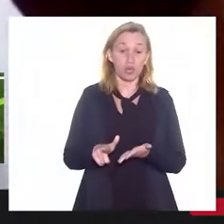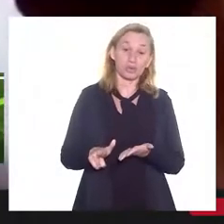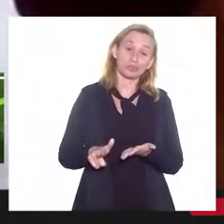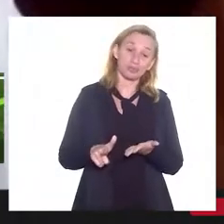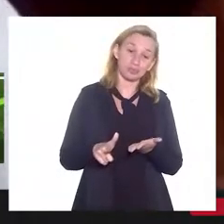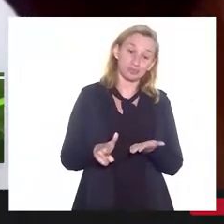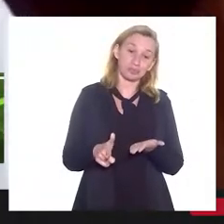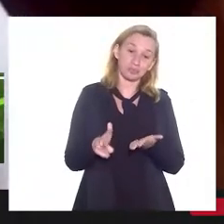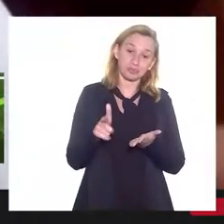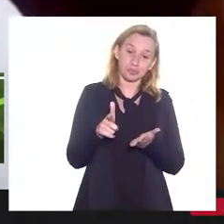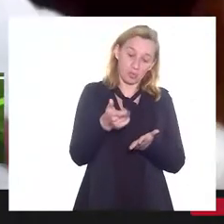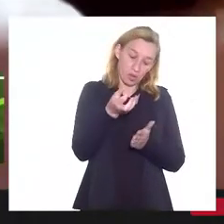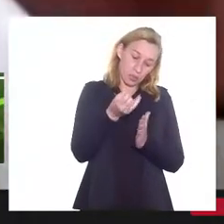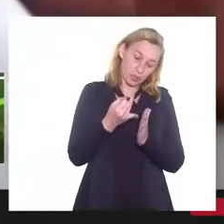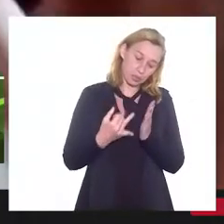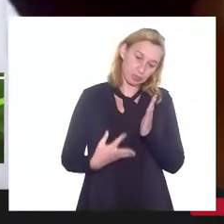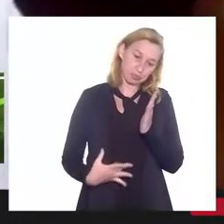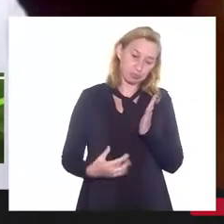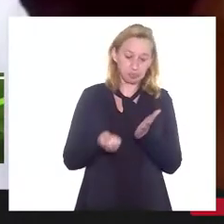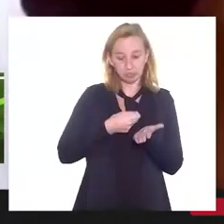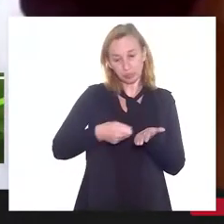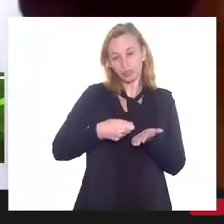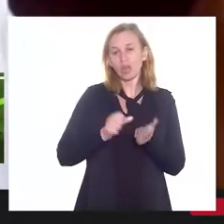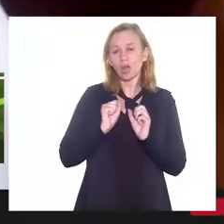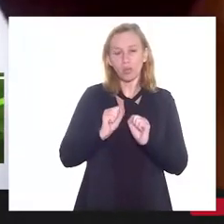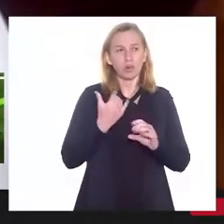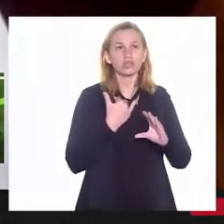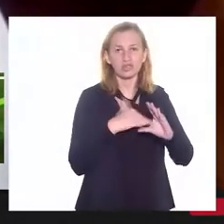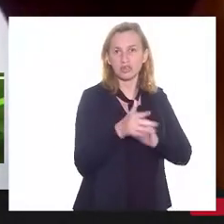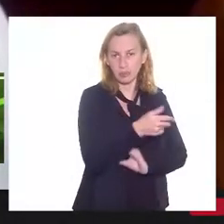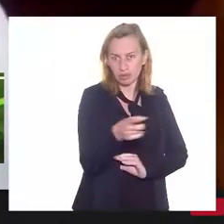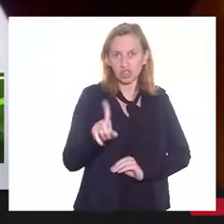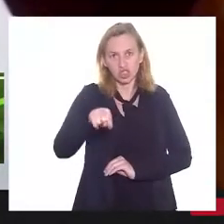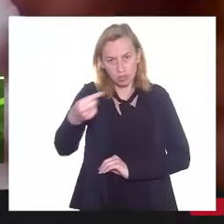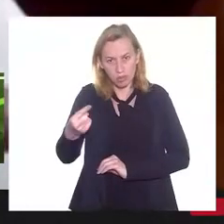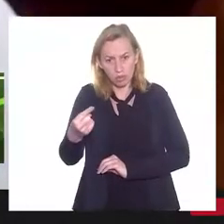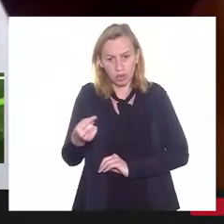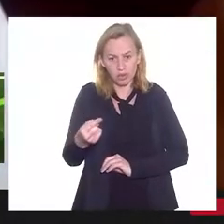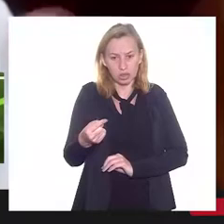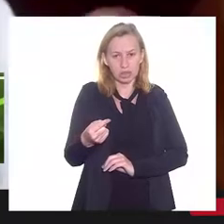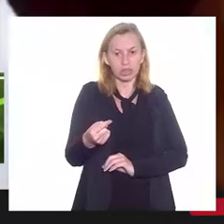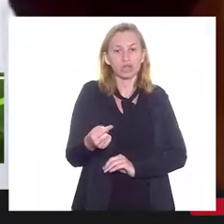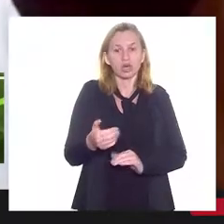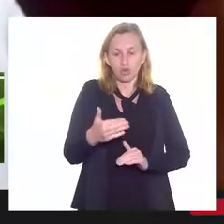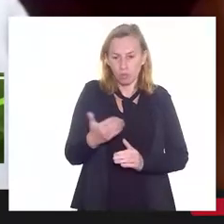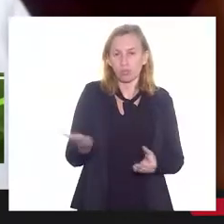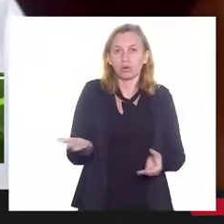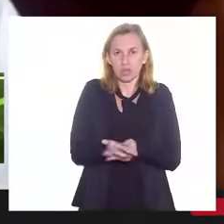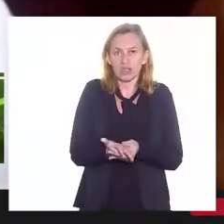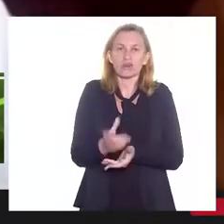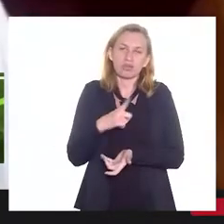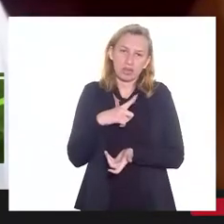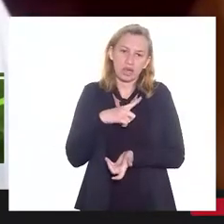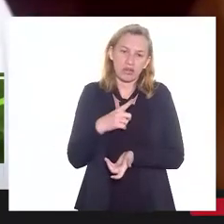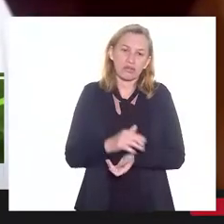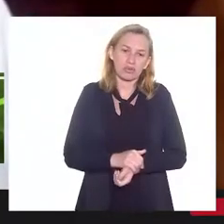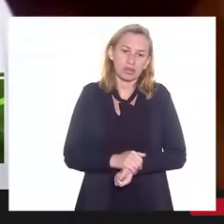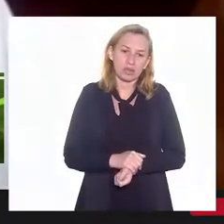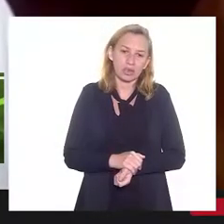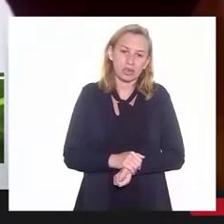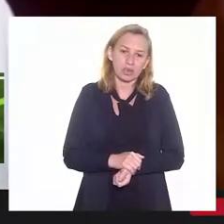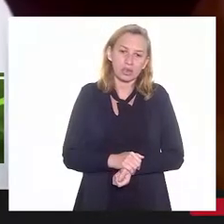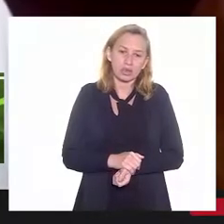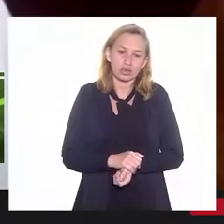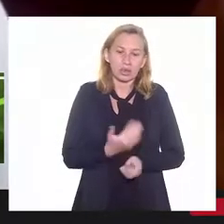um da declaração fronteira que posso disponibilizar gerou um processo posso disponibilizar